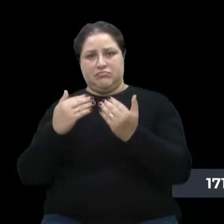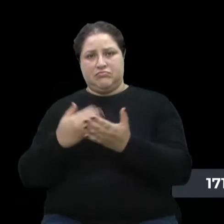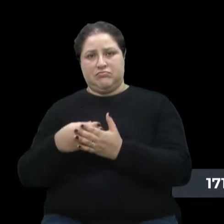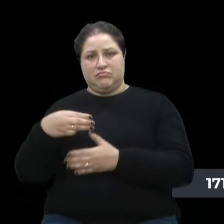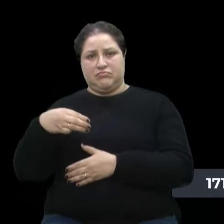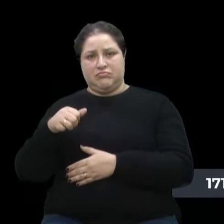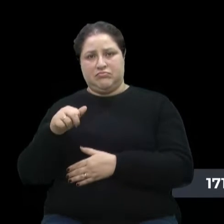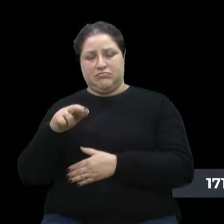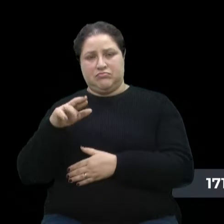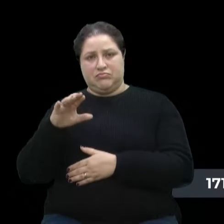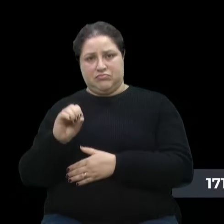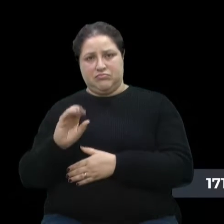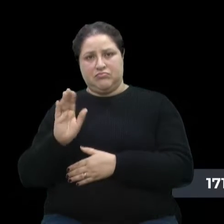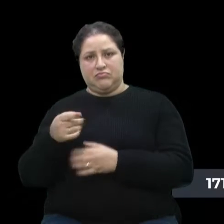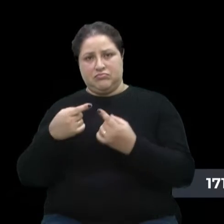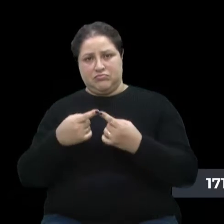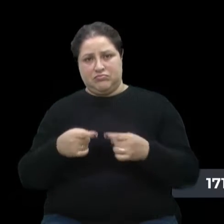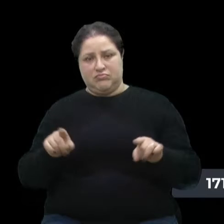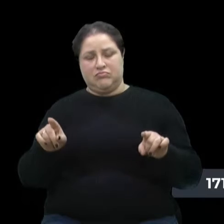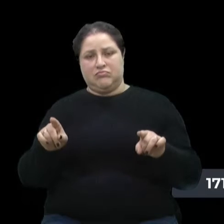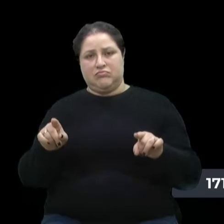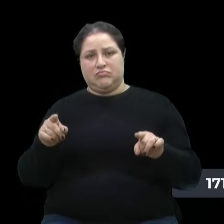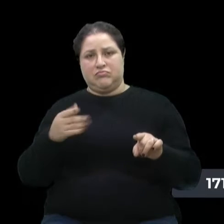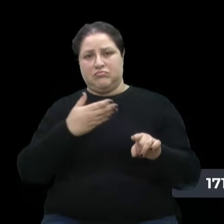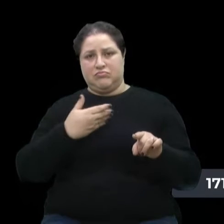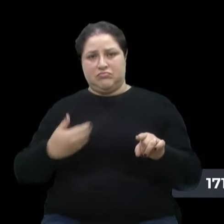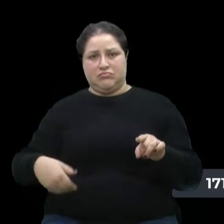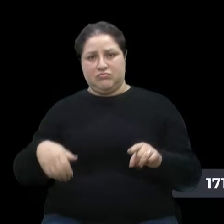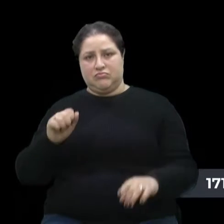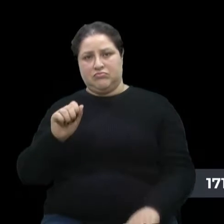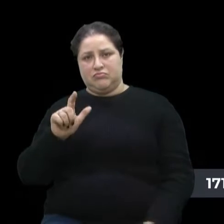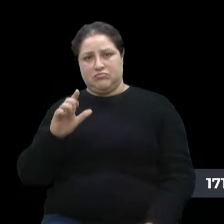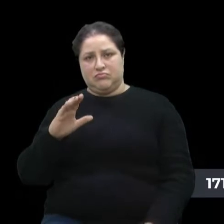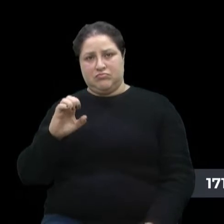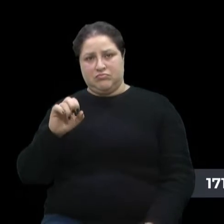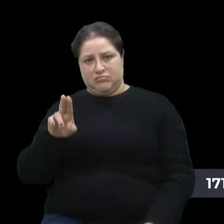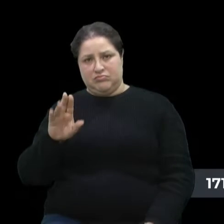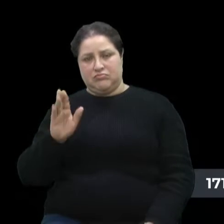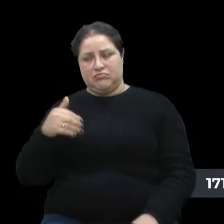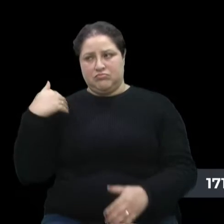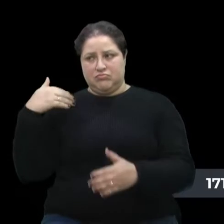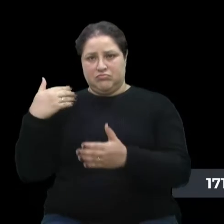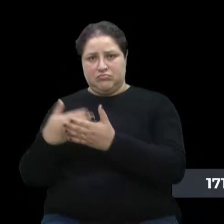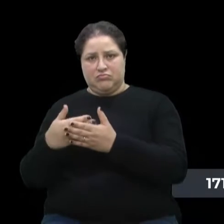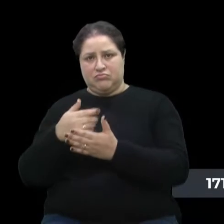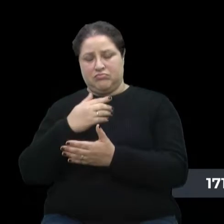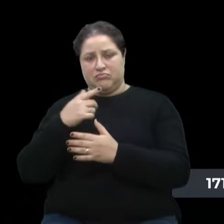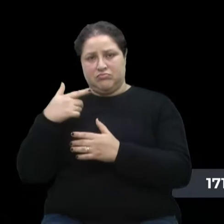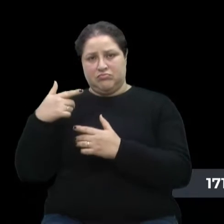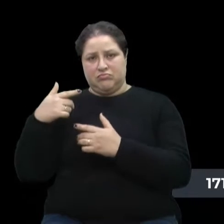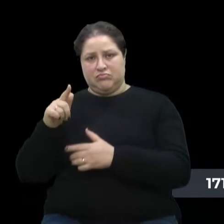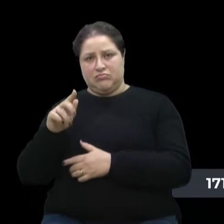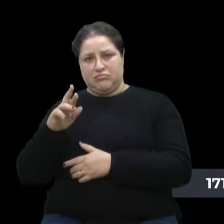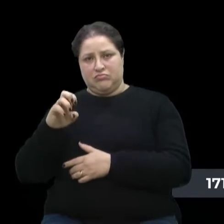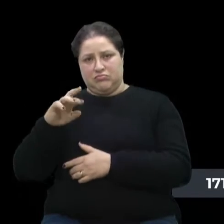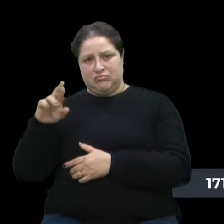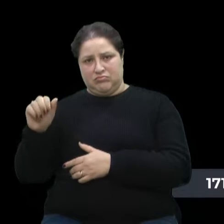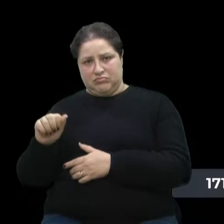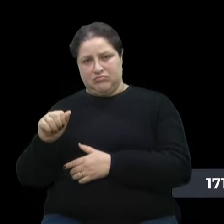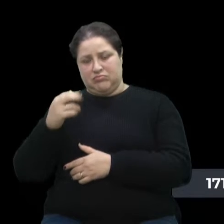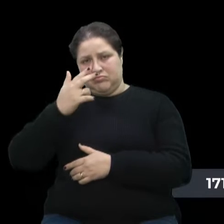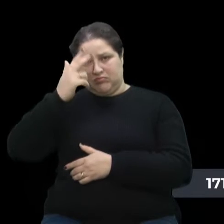escola está pronta, foi inaugurada ainda pelo governo Alceu, já passou o governo Alceu, governo Guerra, Cassina, agora o